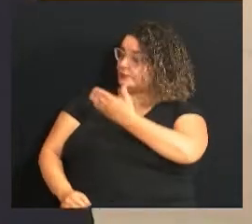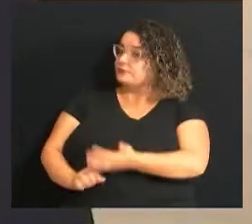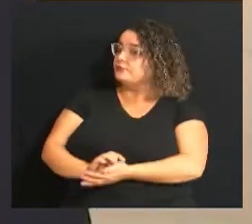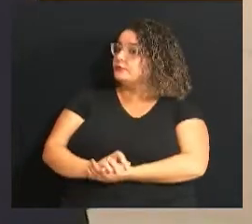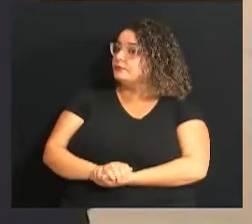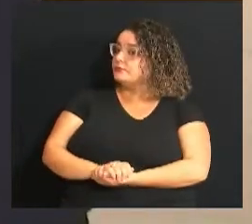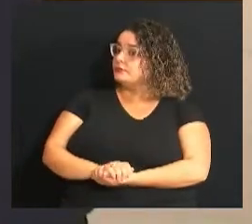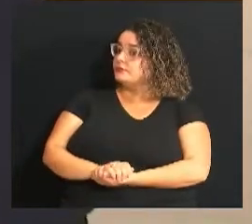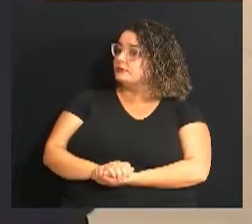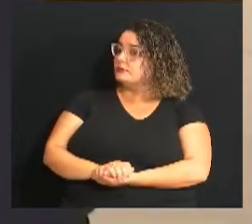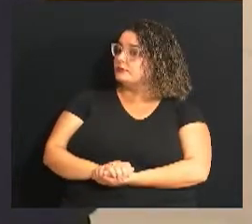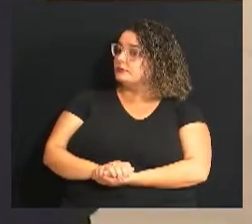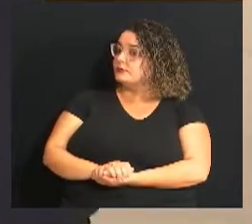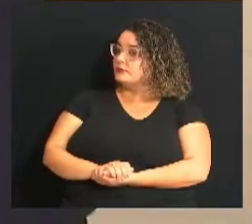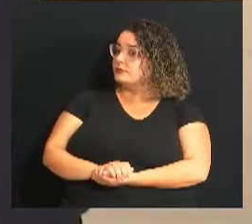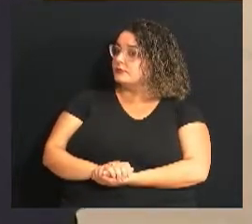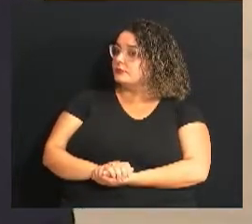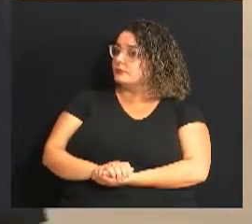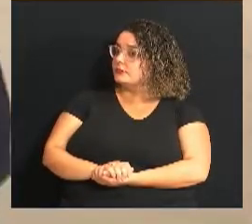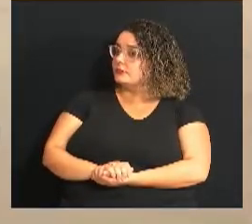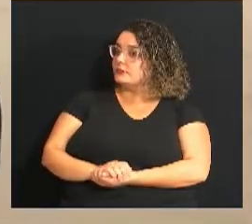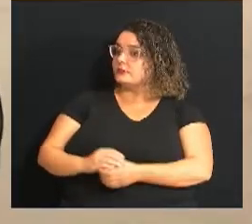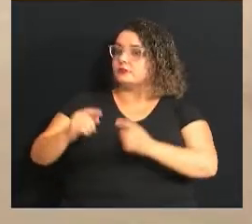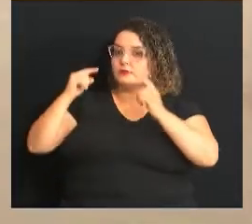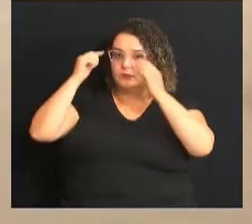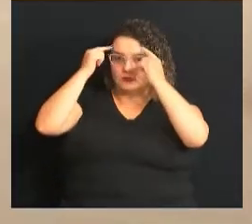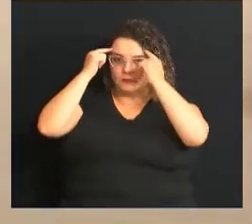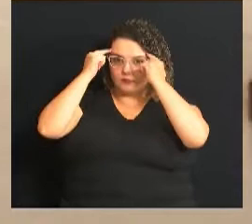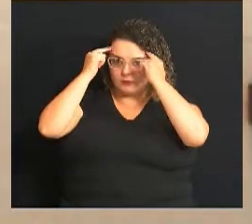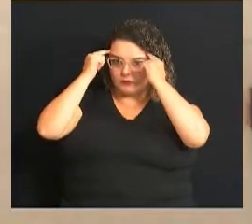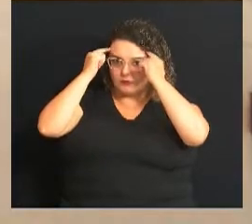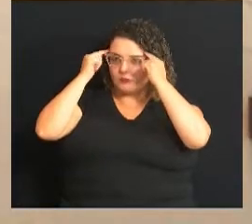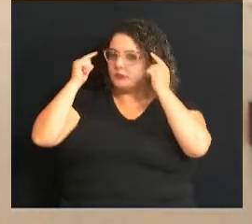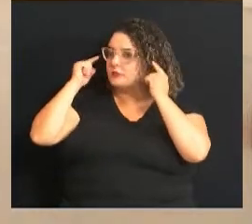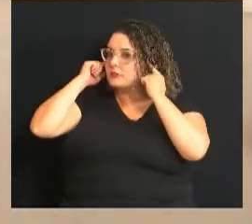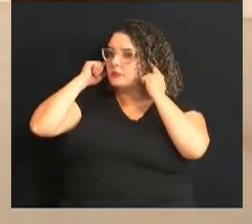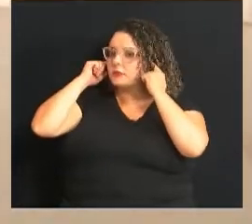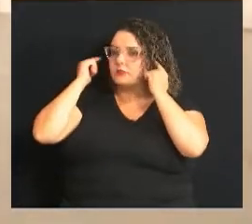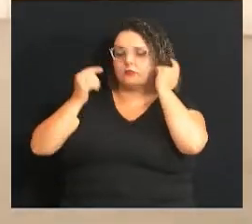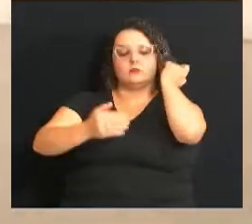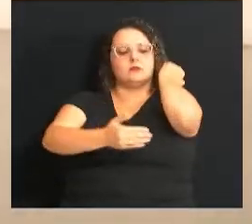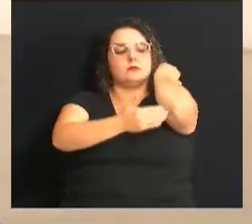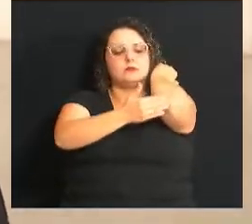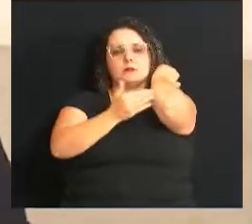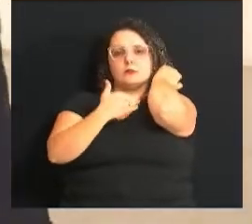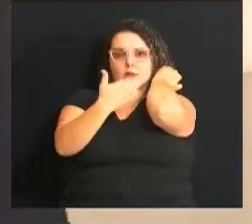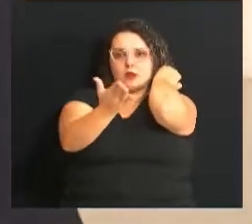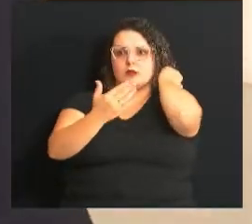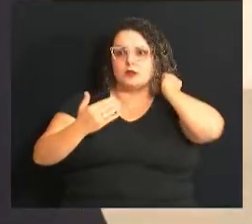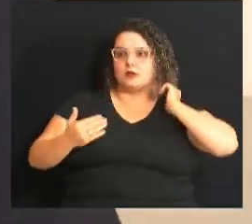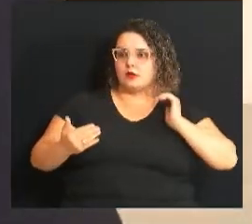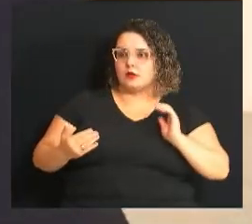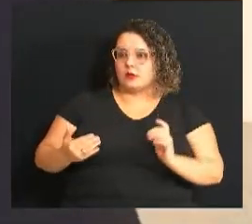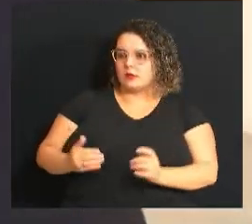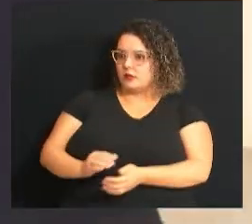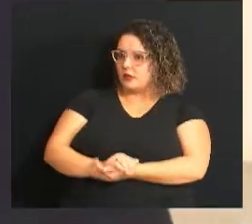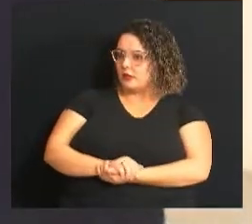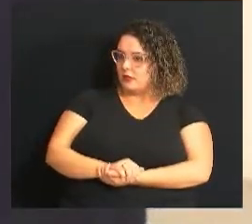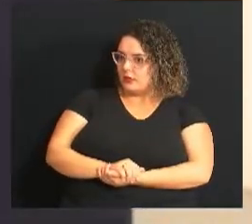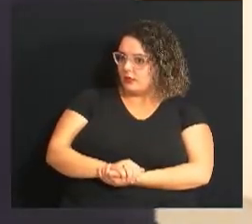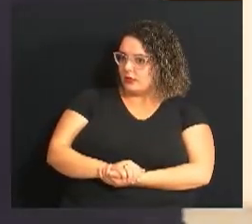ver que ela ergue, protege as têmporas dela, coloca o cotovelo à frente e por mais que a gente, ó, tente